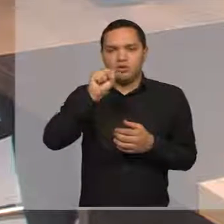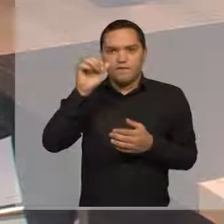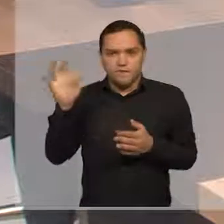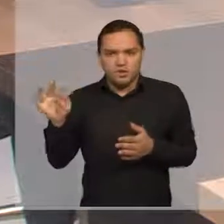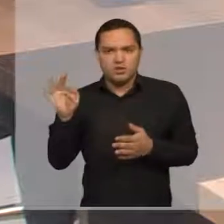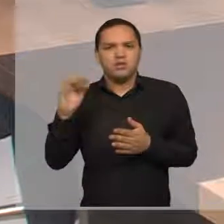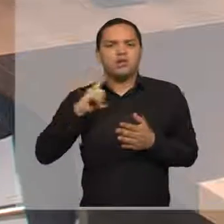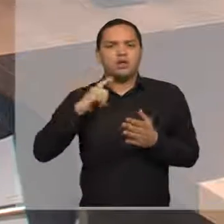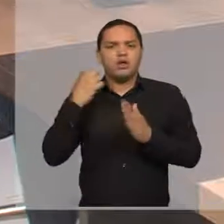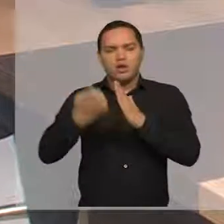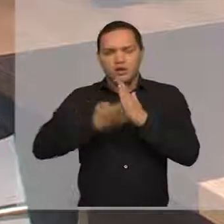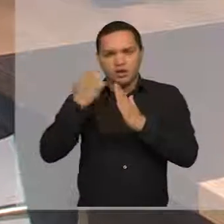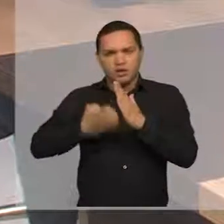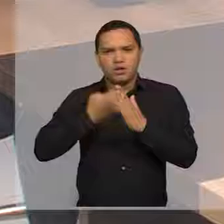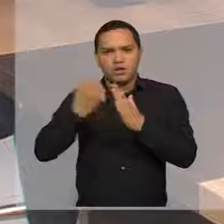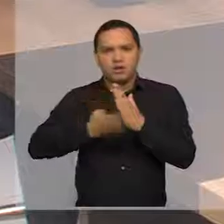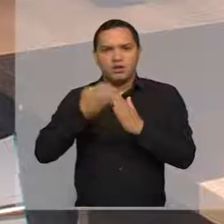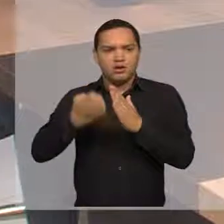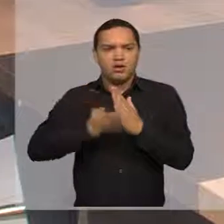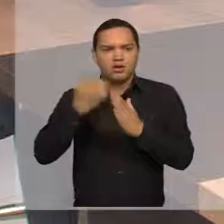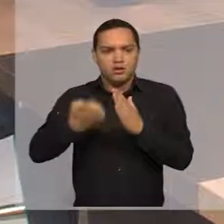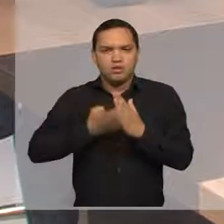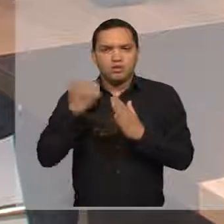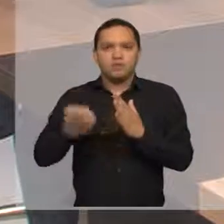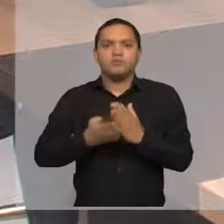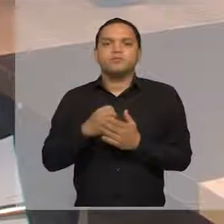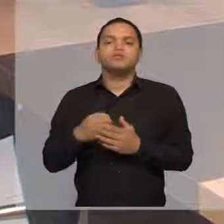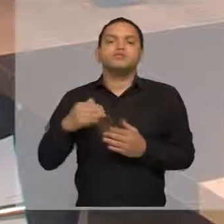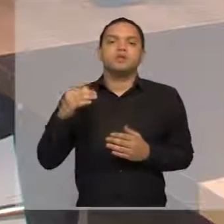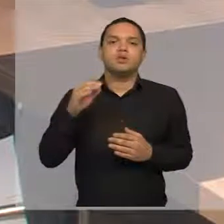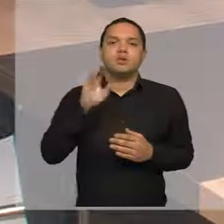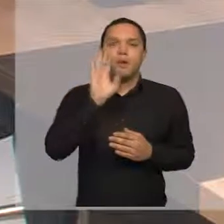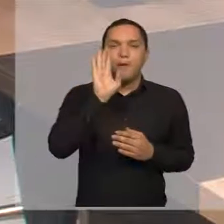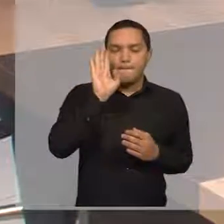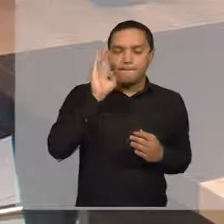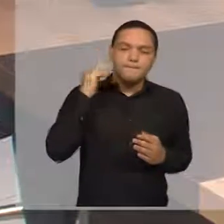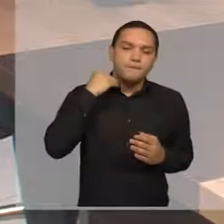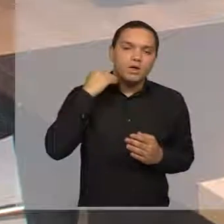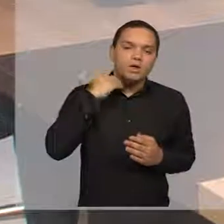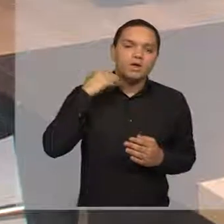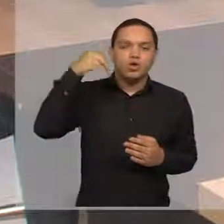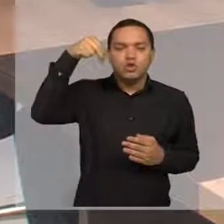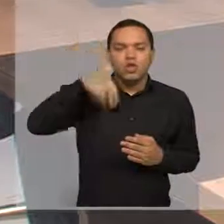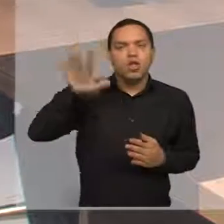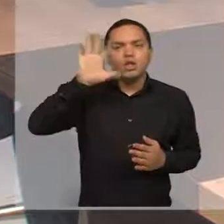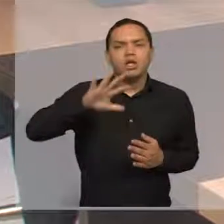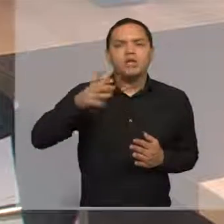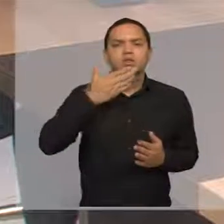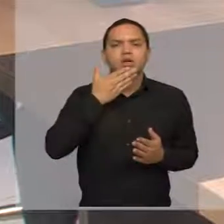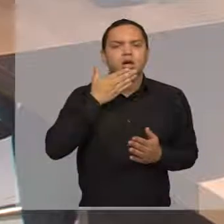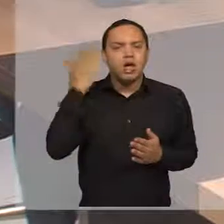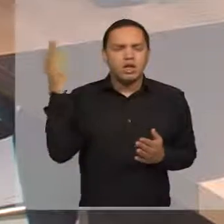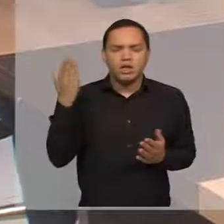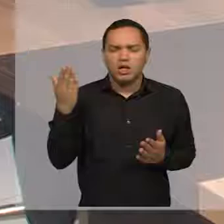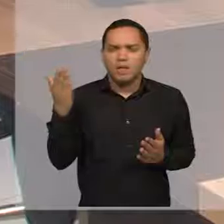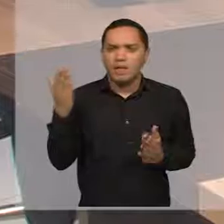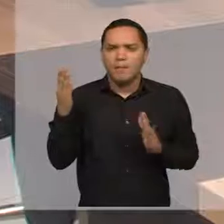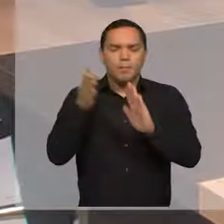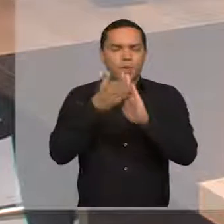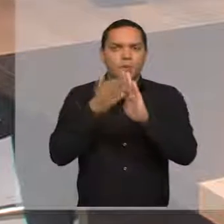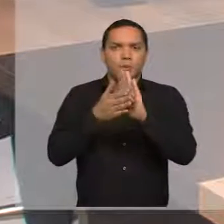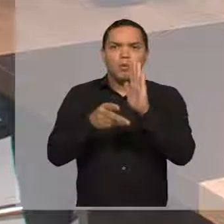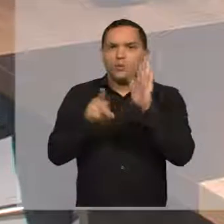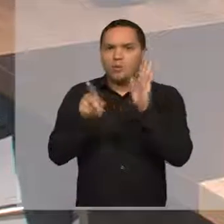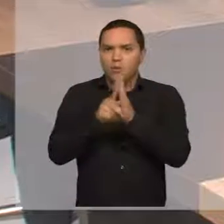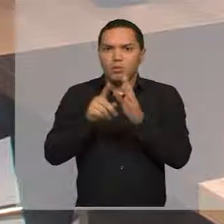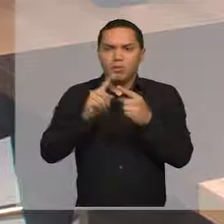e outras tantas agências de fomento. Banco do Nordeste. Banco do Nordeste. E nada, nenhuma,